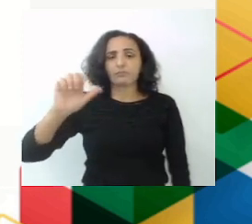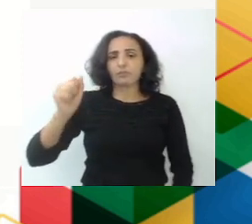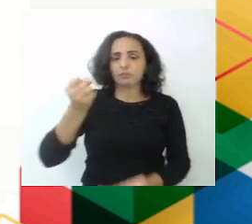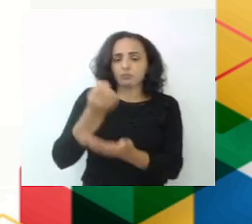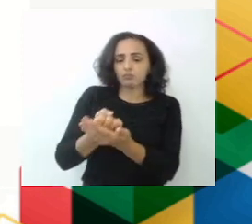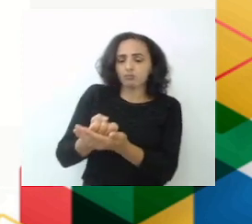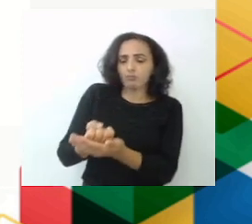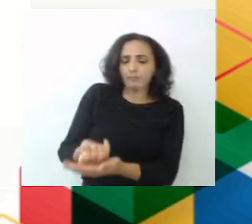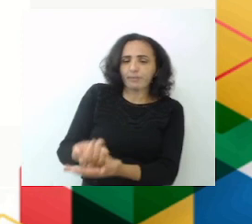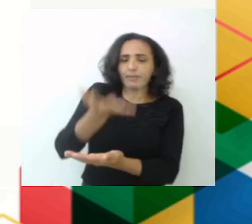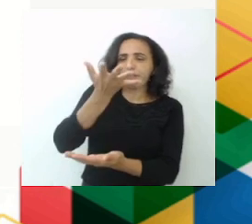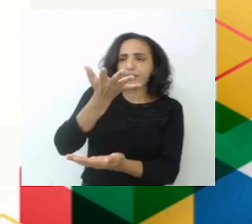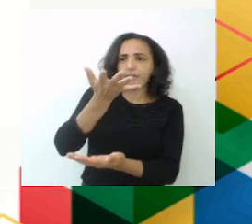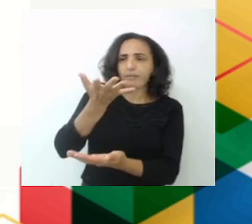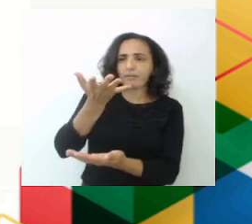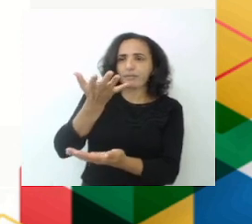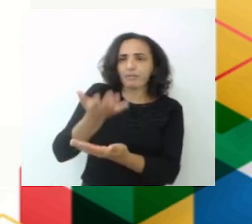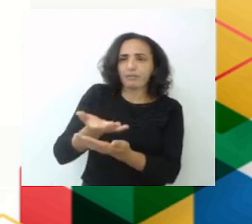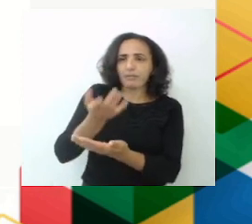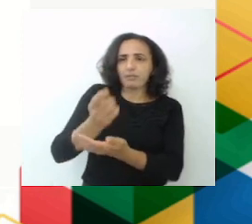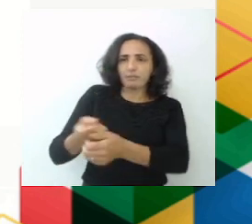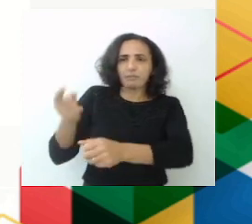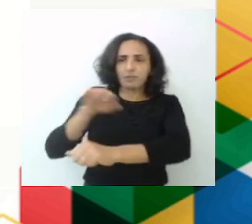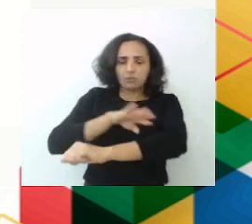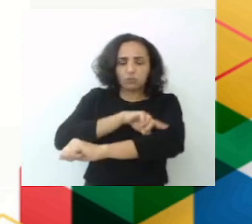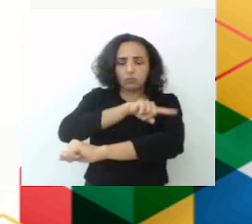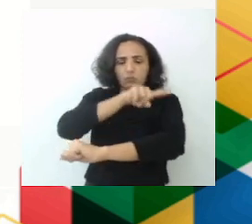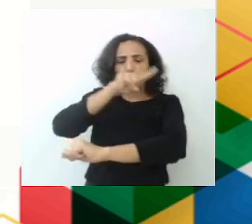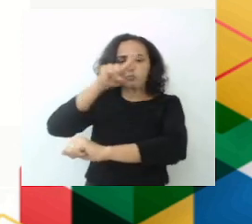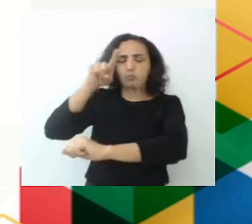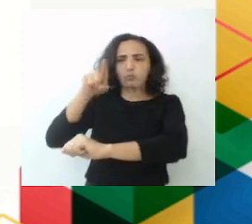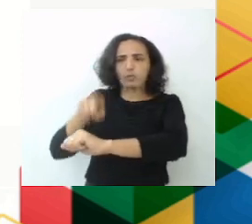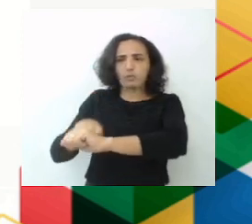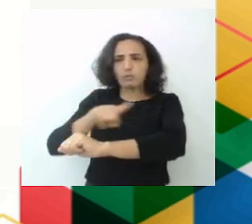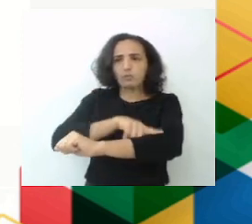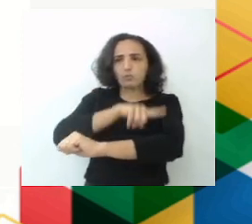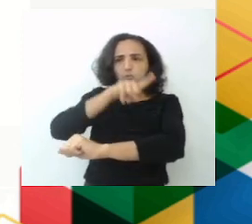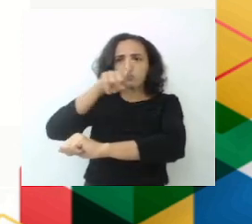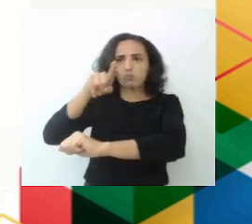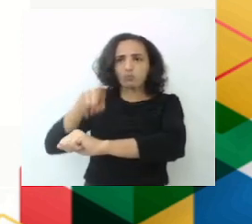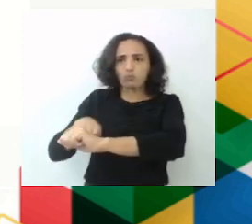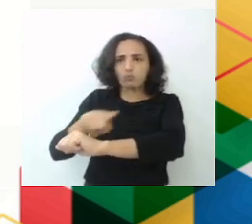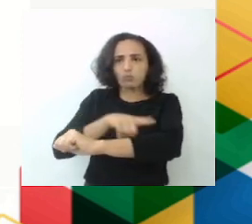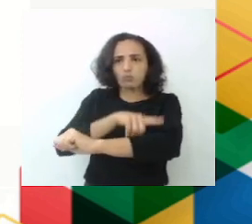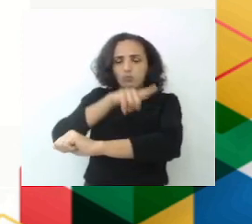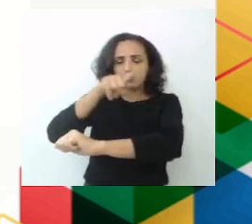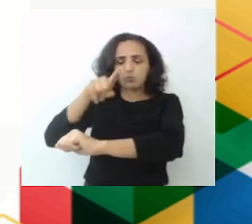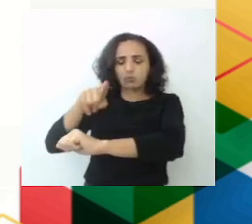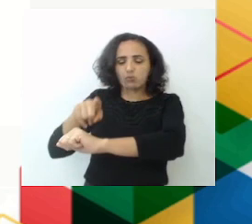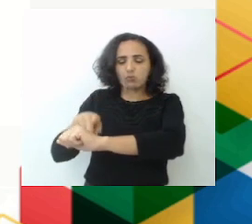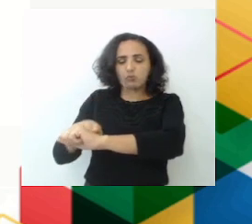abertura para baixo. Essa abertura a gente chama de concavidade, né? É o buraco,